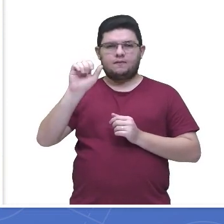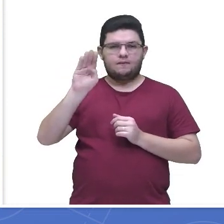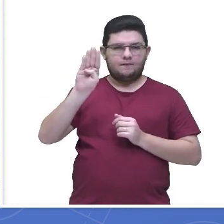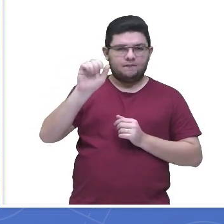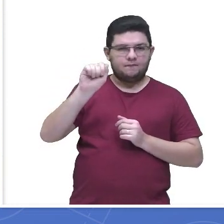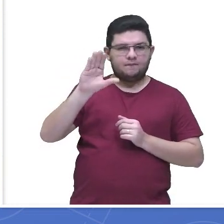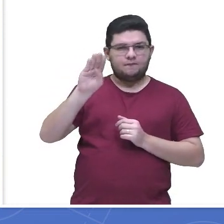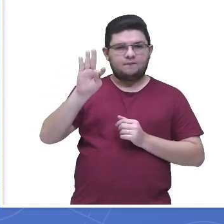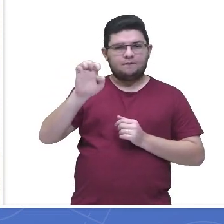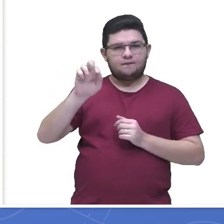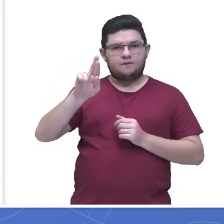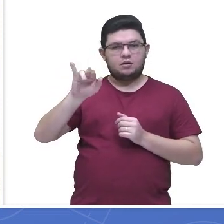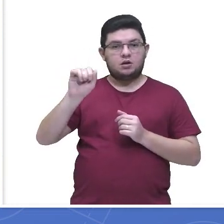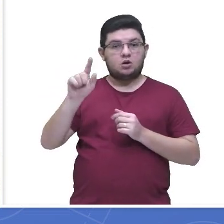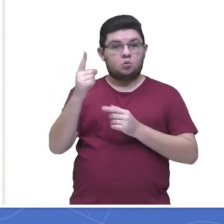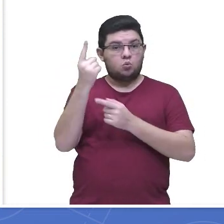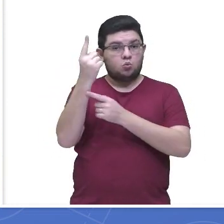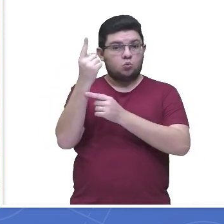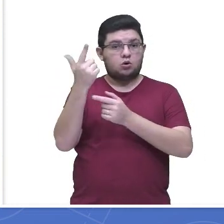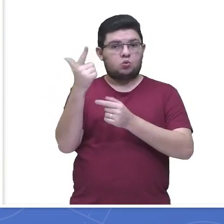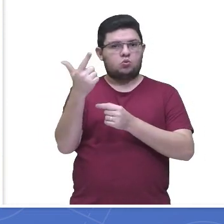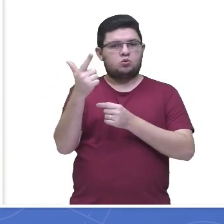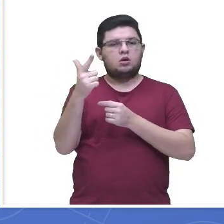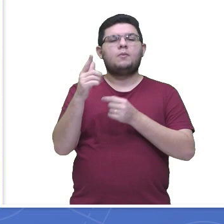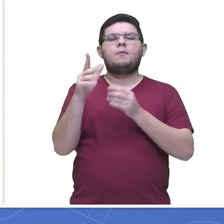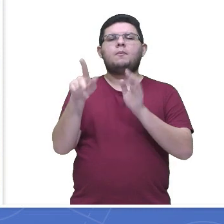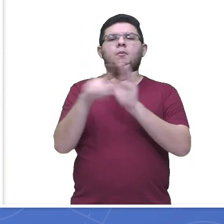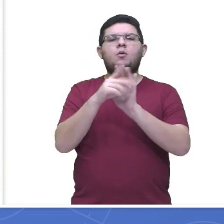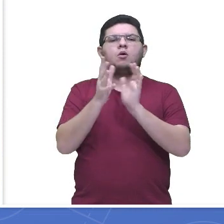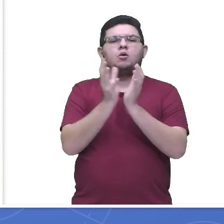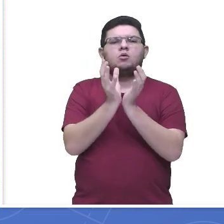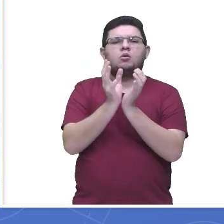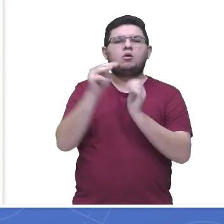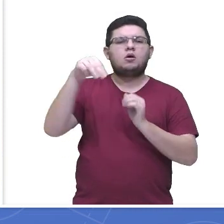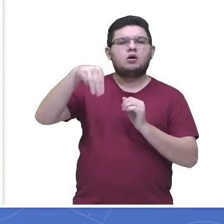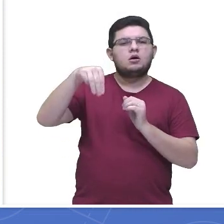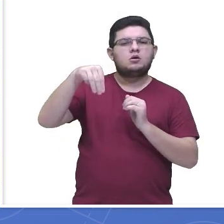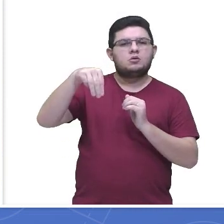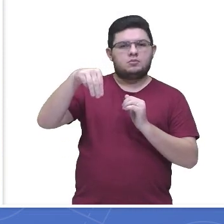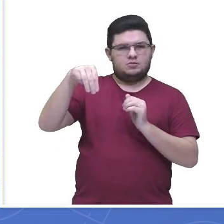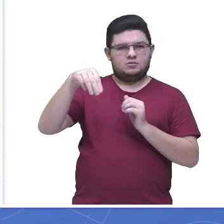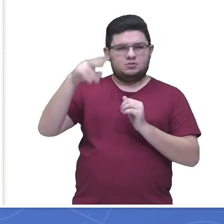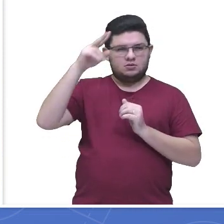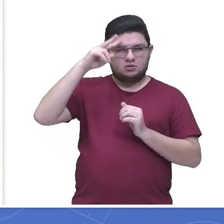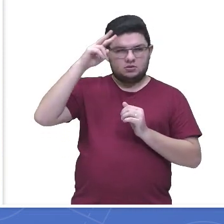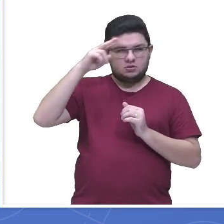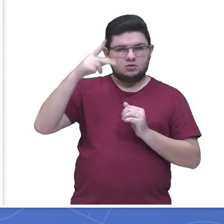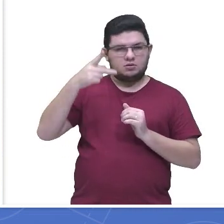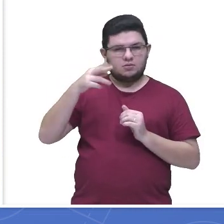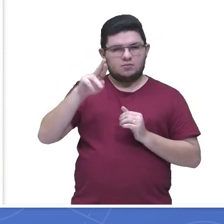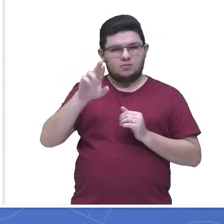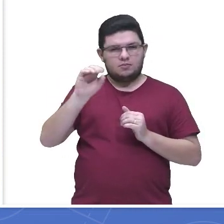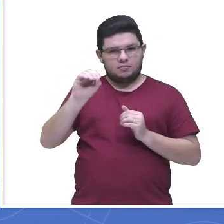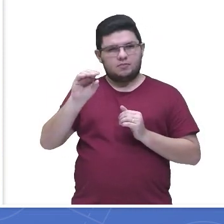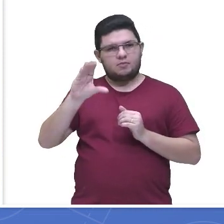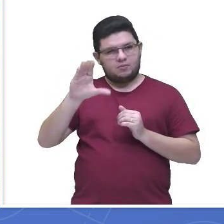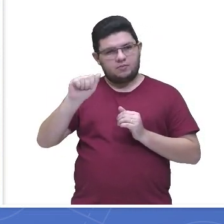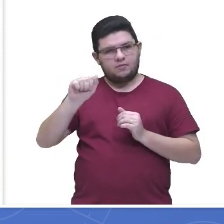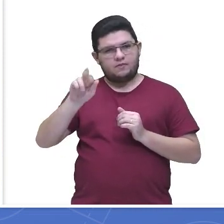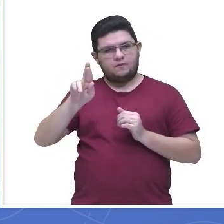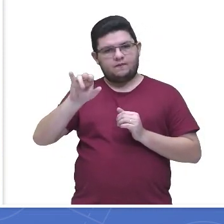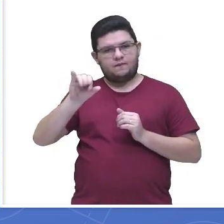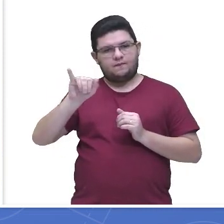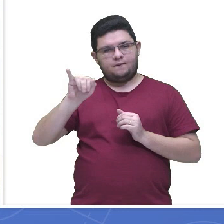reino Monera, eles são considerados procariontes, né? Então olha lá, são